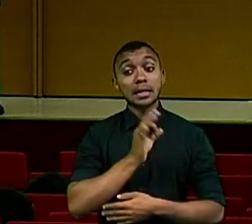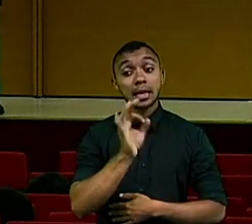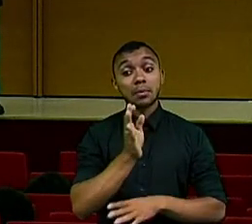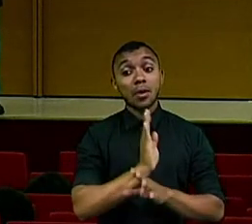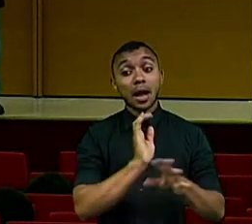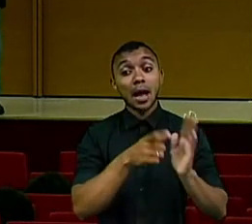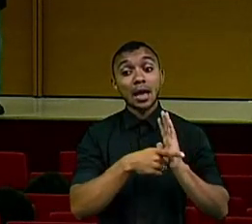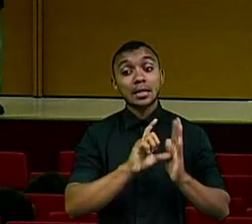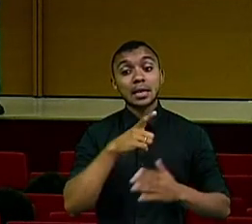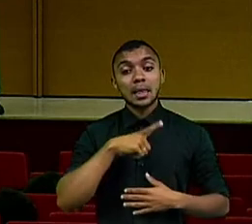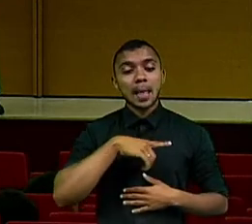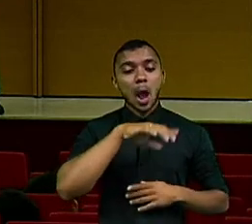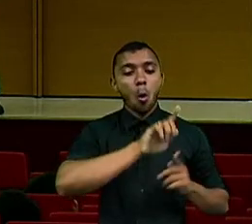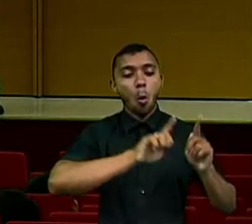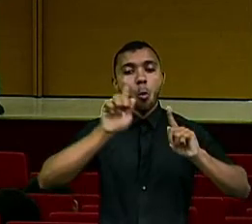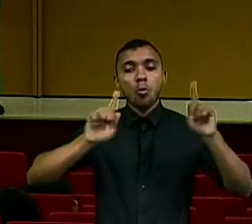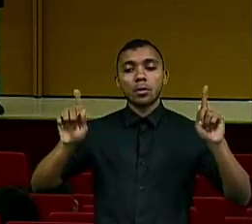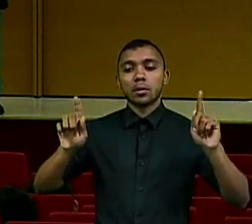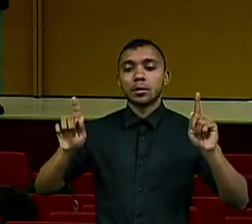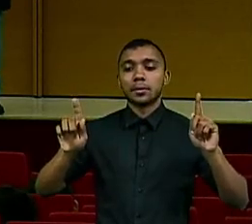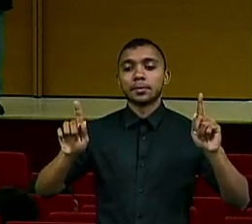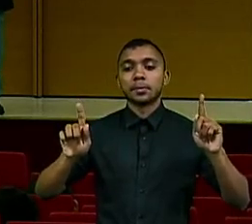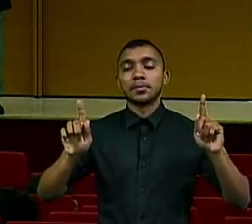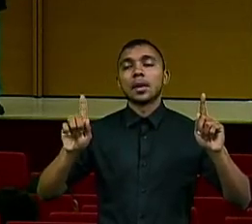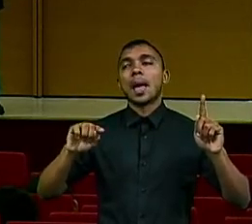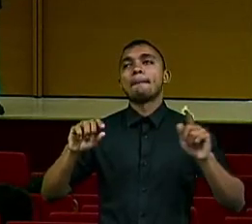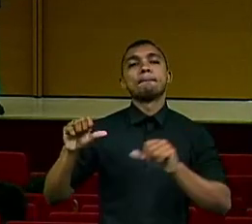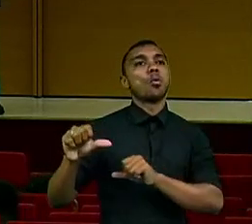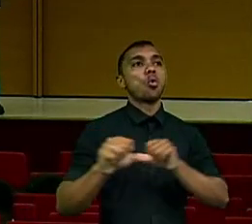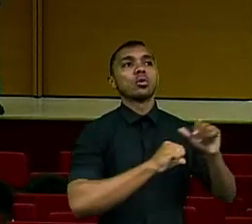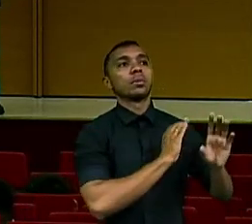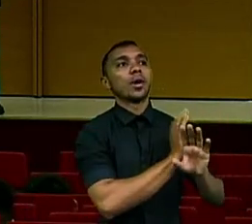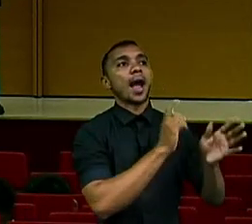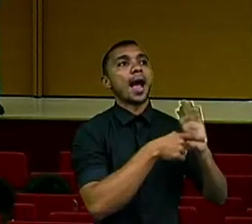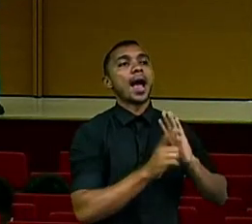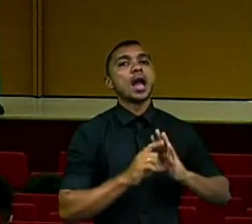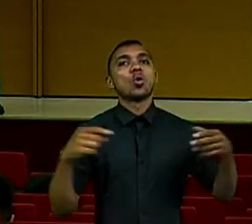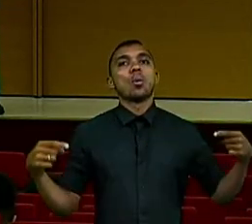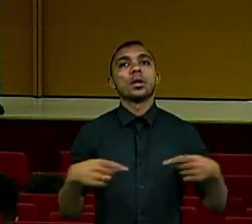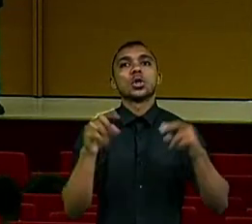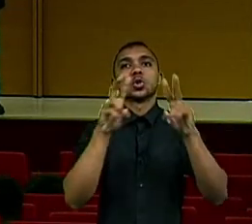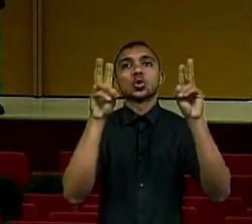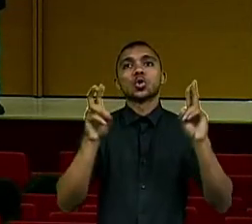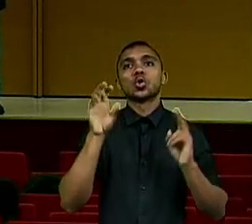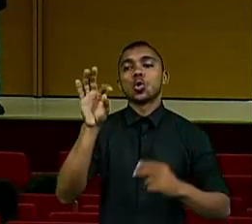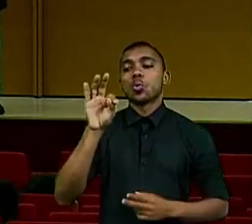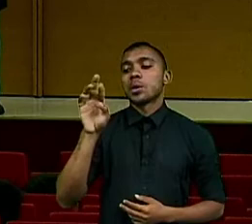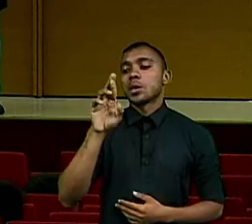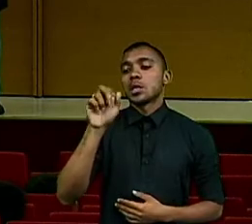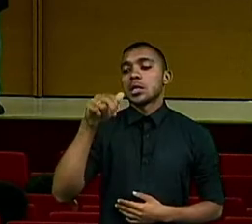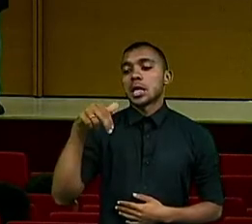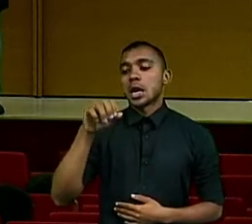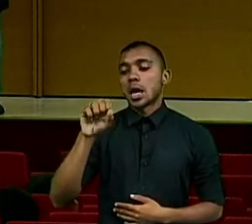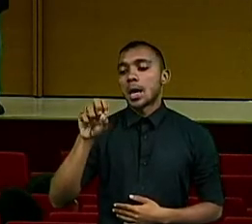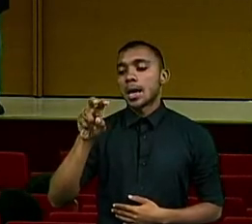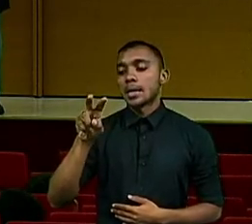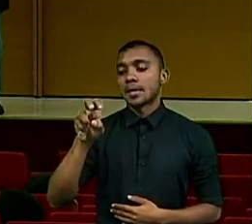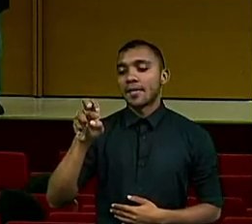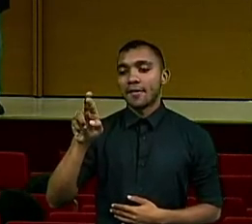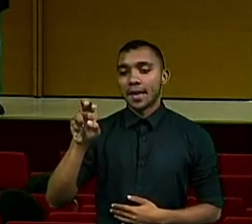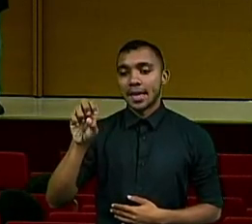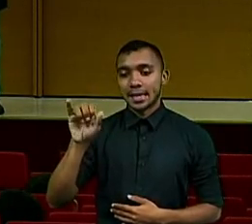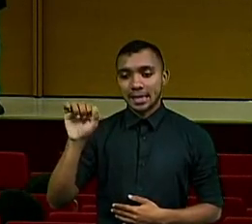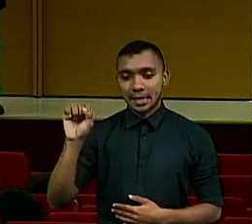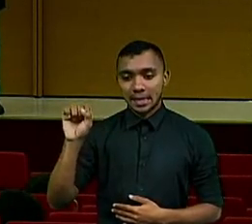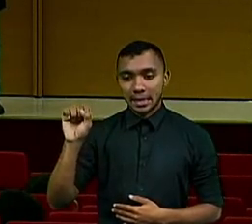não é a polarização é uma onda transversal não a polarização fenômeno a polarização é